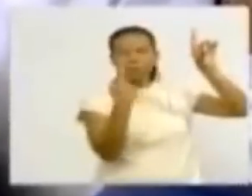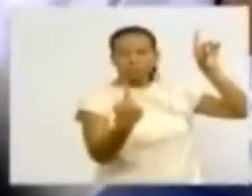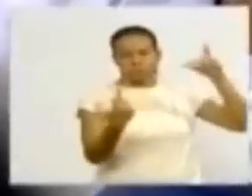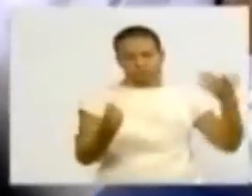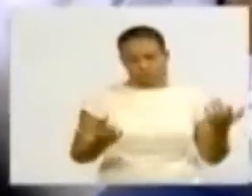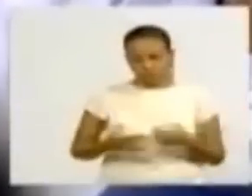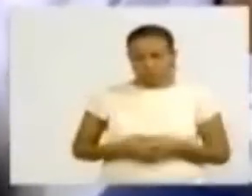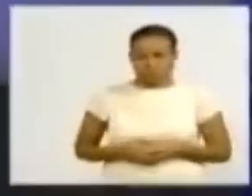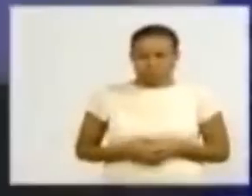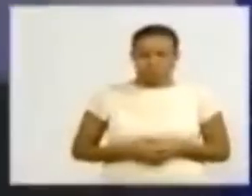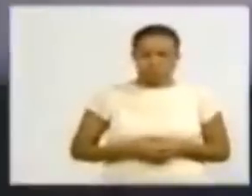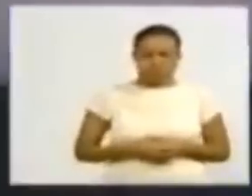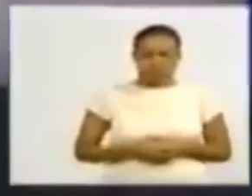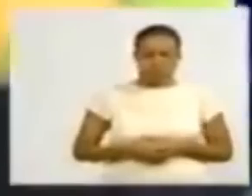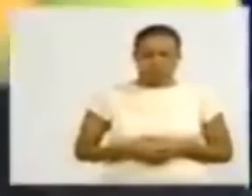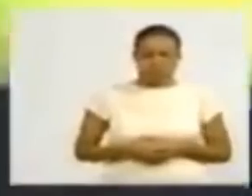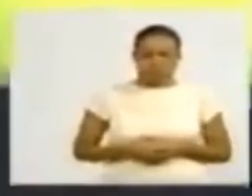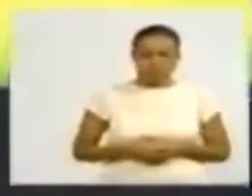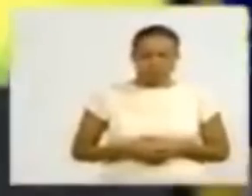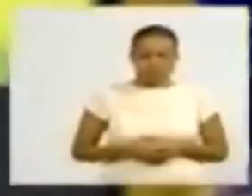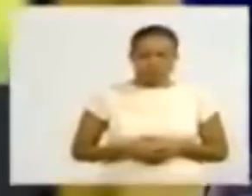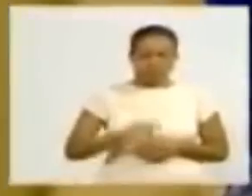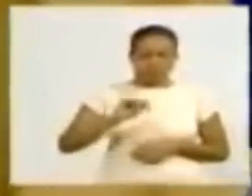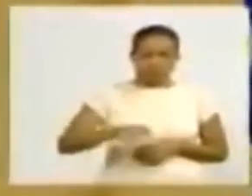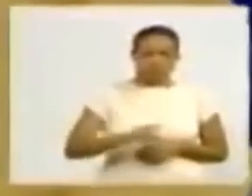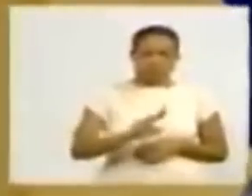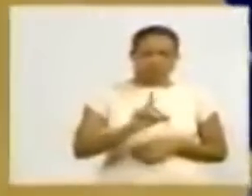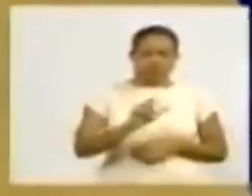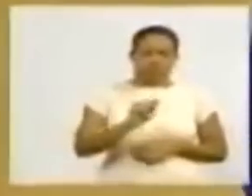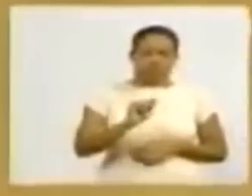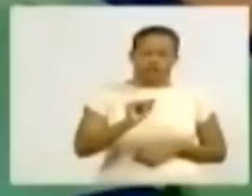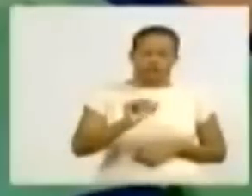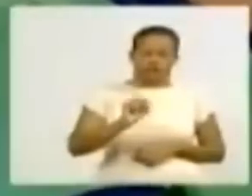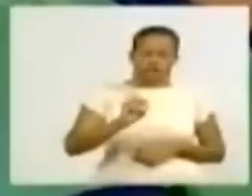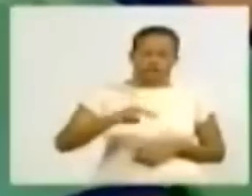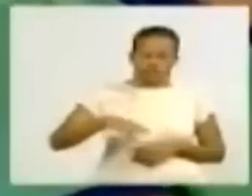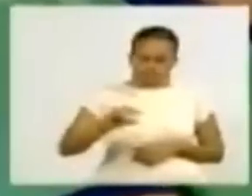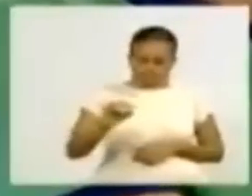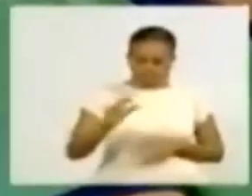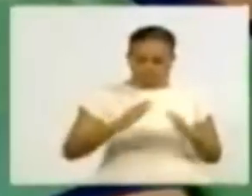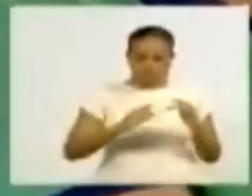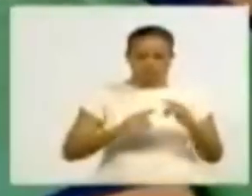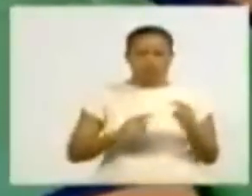A grande diferença do judaísmo é justamente esta: propõe um único Deus.